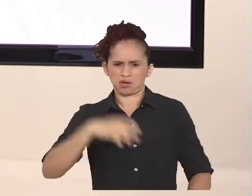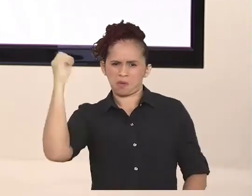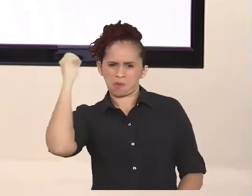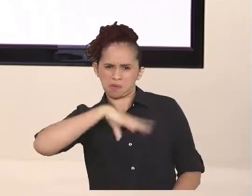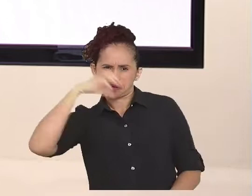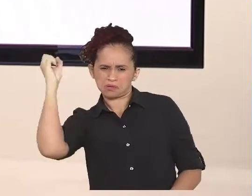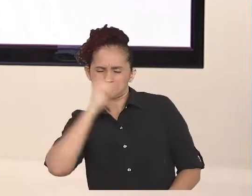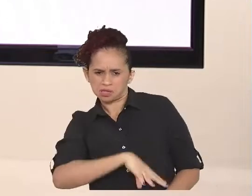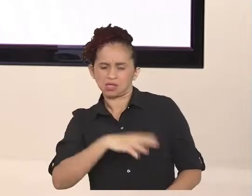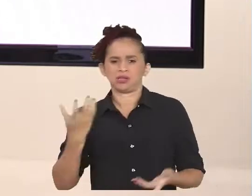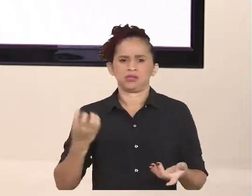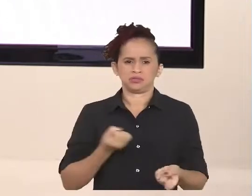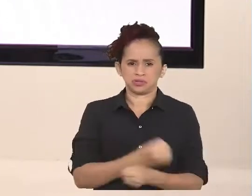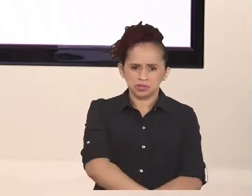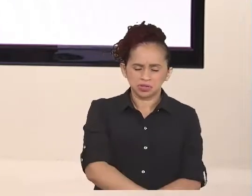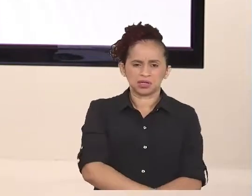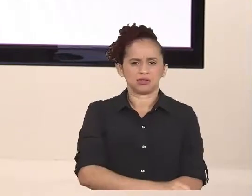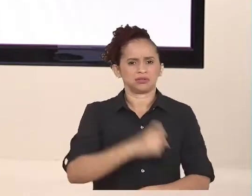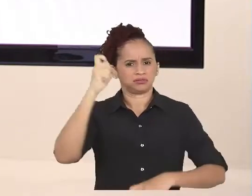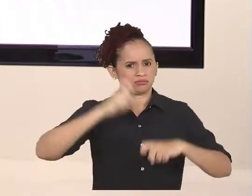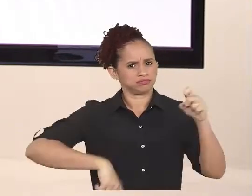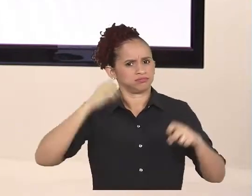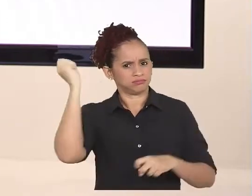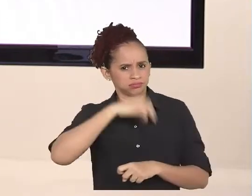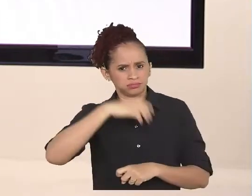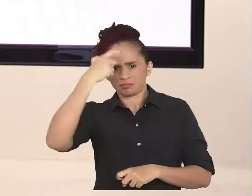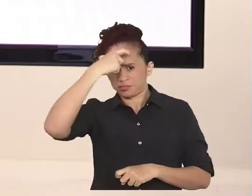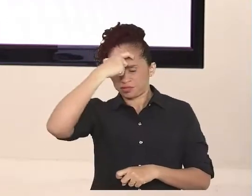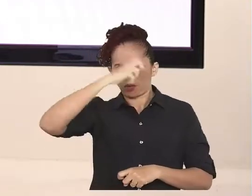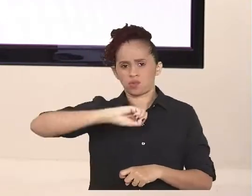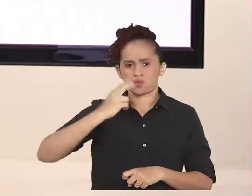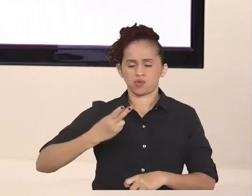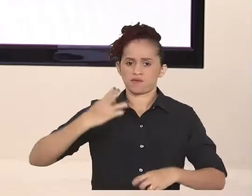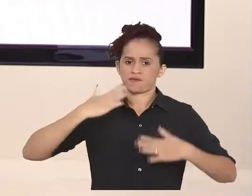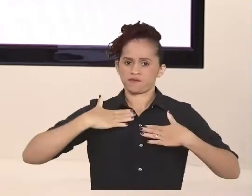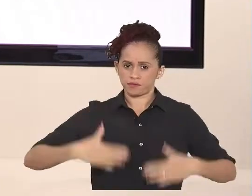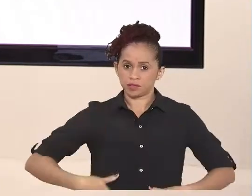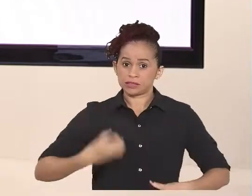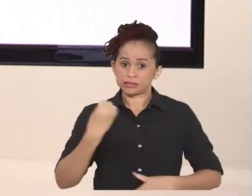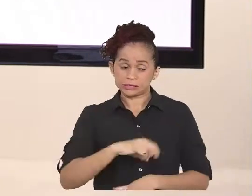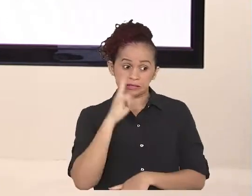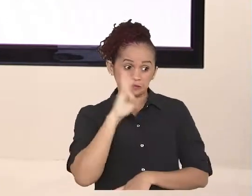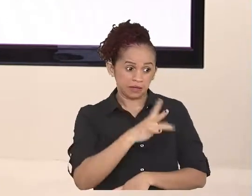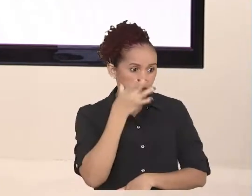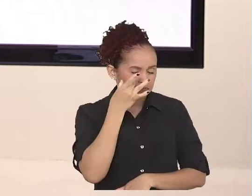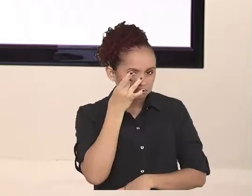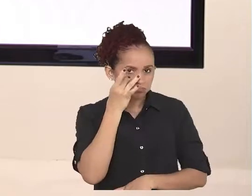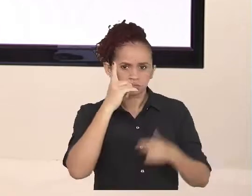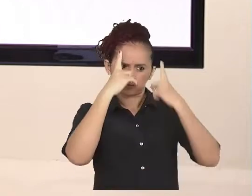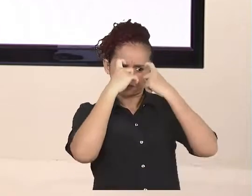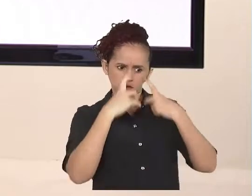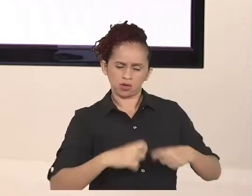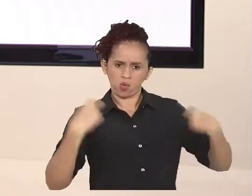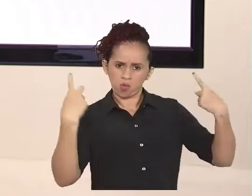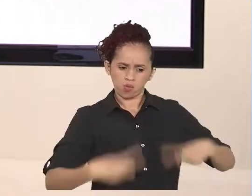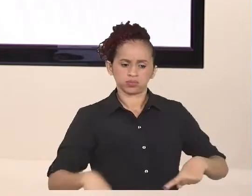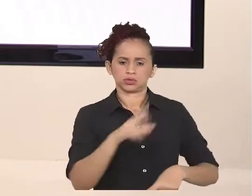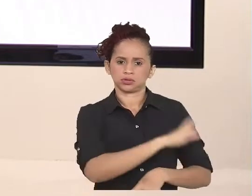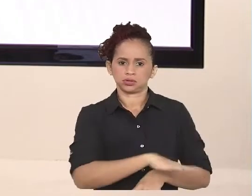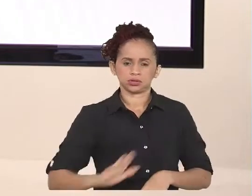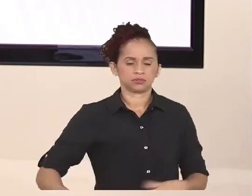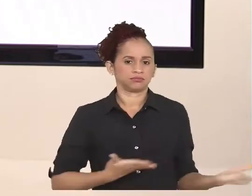a exploração e o abuso sexual, mental ou físico. Se você presenciar algum tipo de violência contra criança e